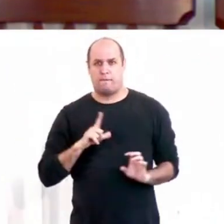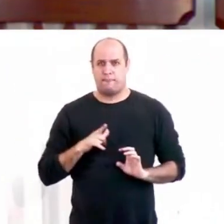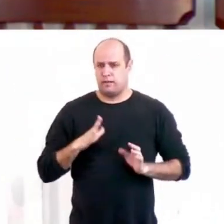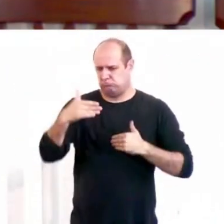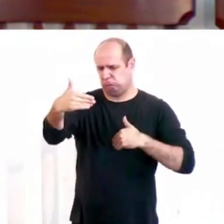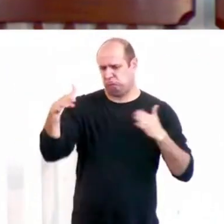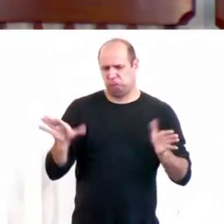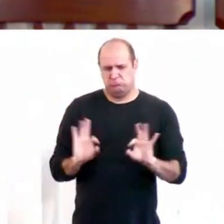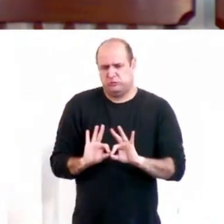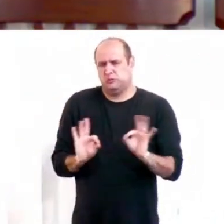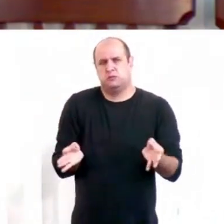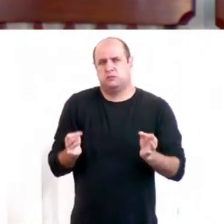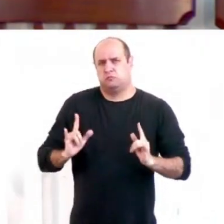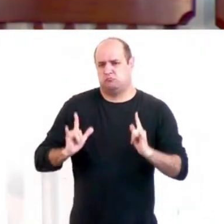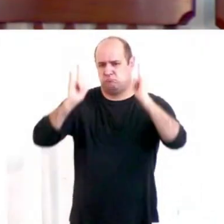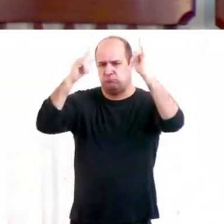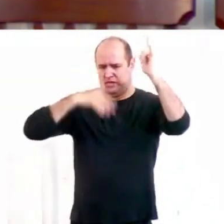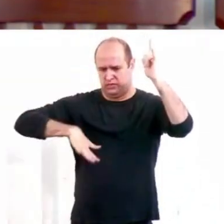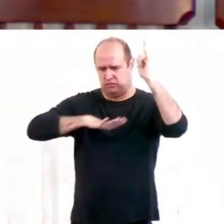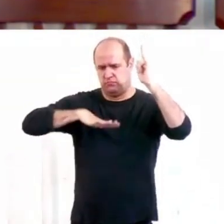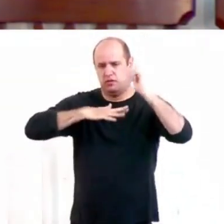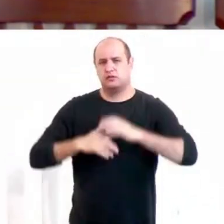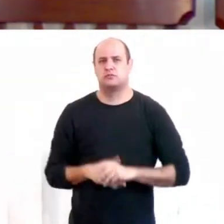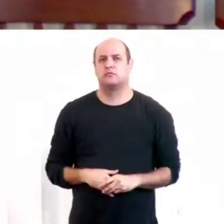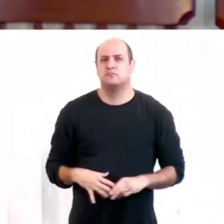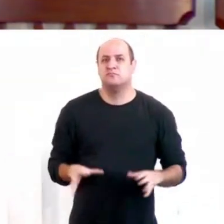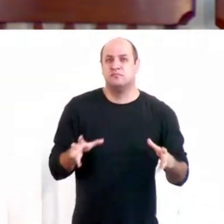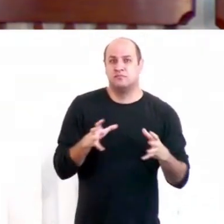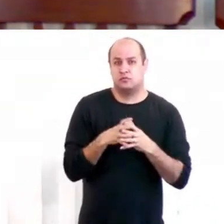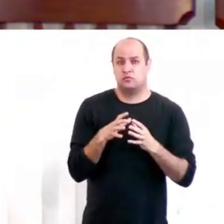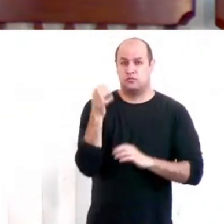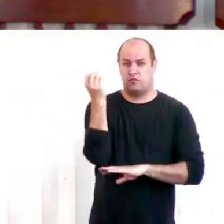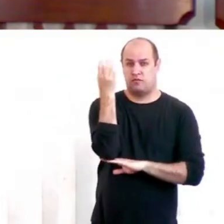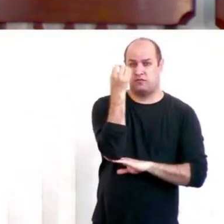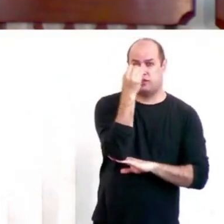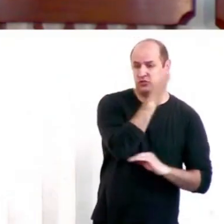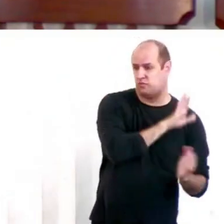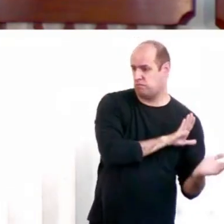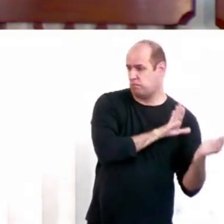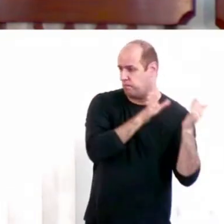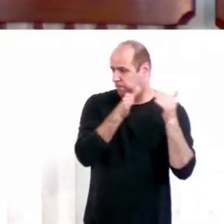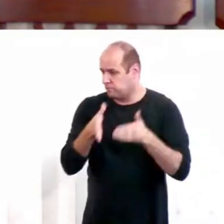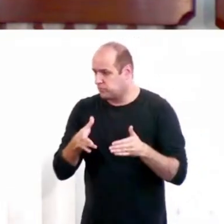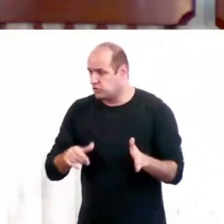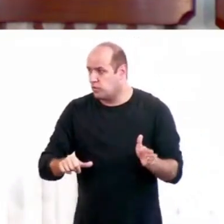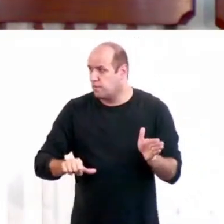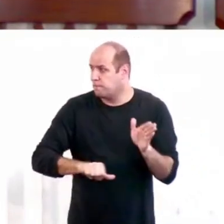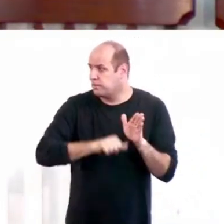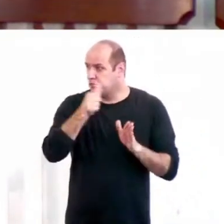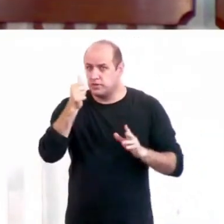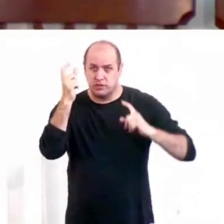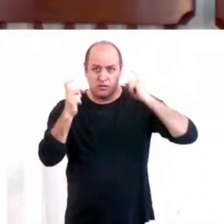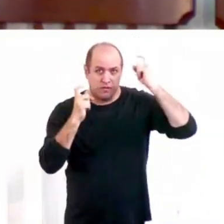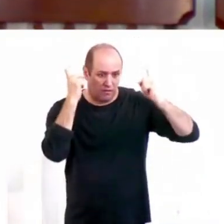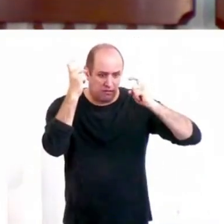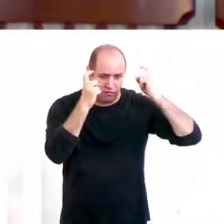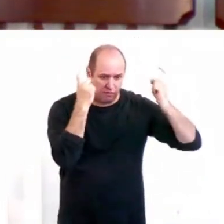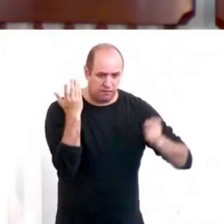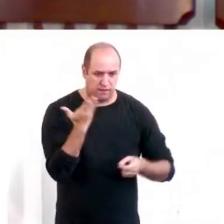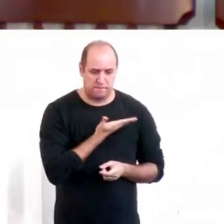de um prédio. Esses irmãos chegaram de viagem e a primeira coisa que foram fazer foram se reunir como amigos num